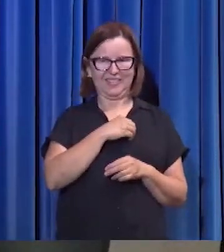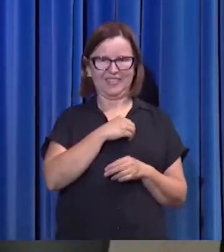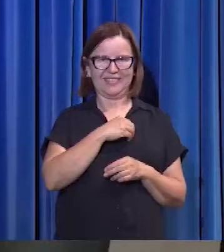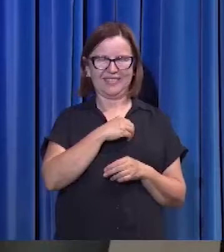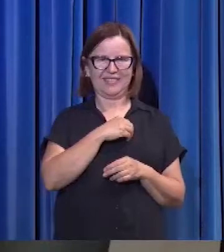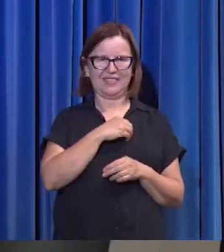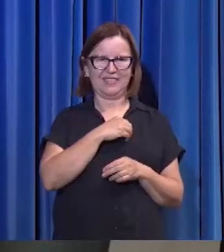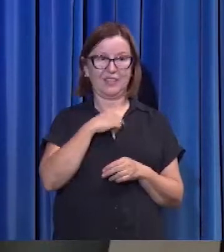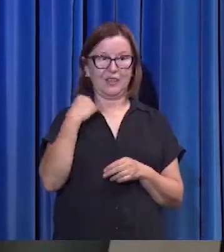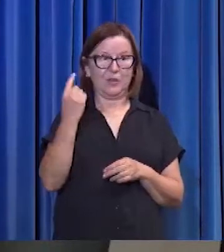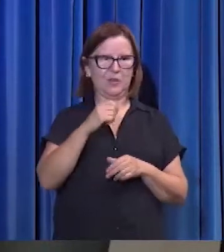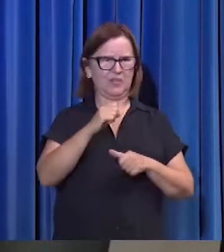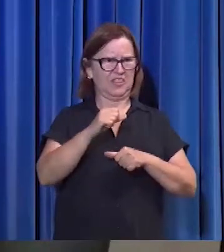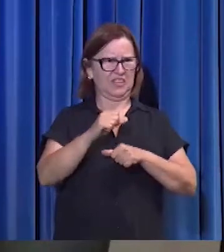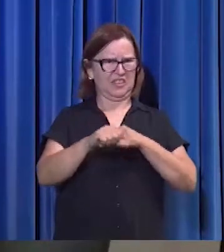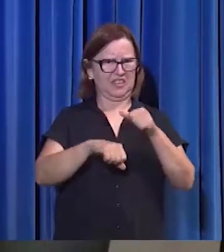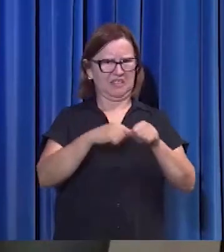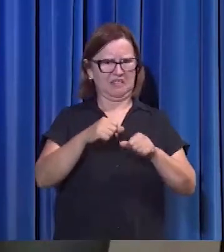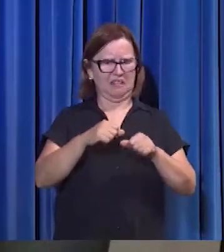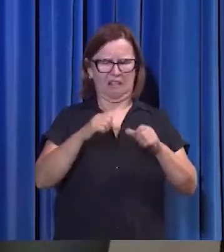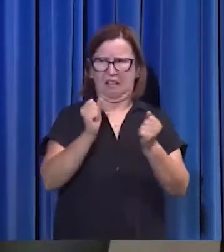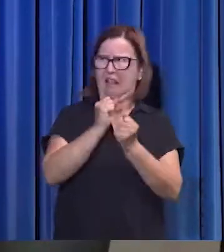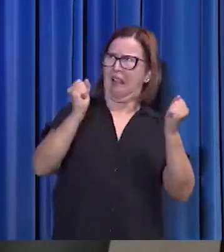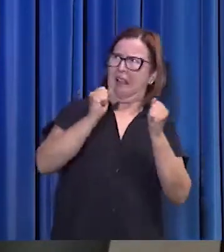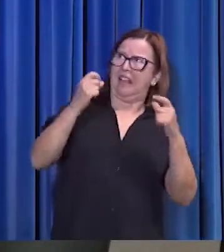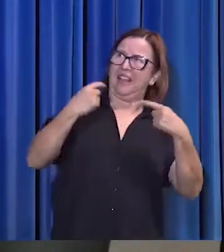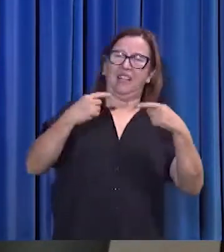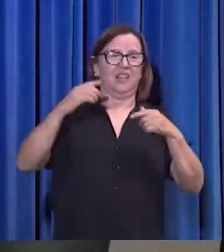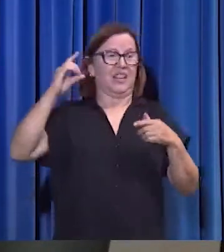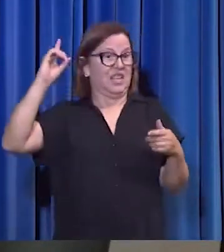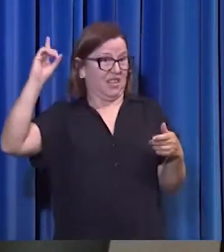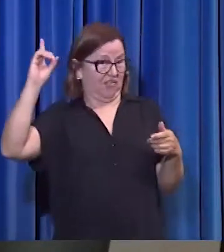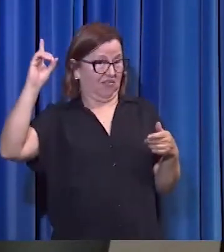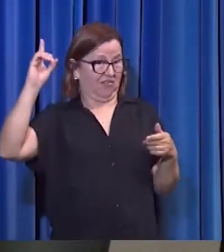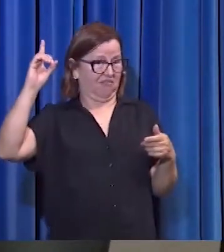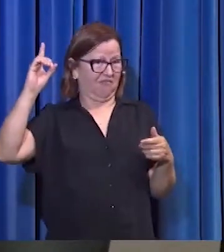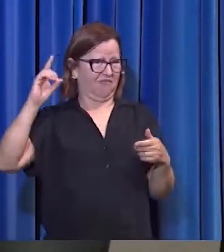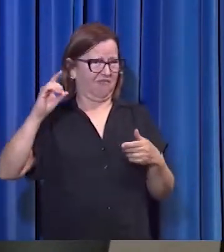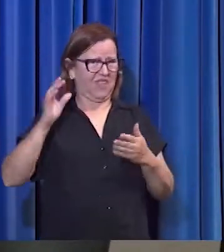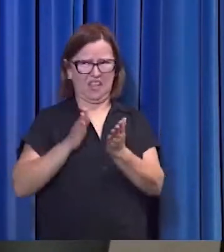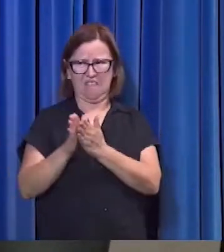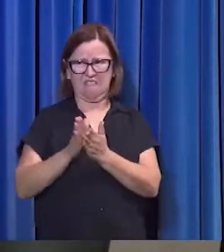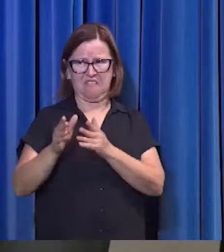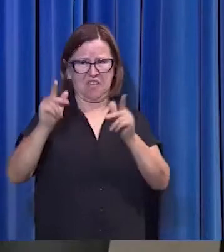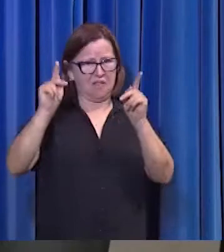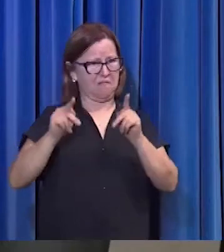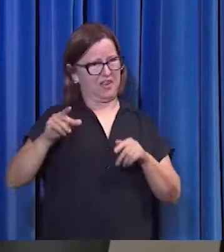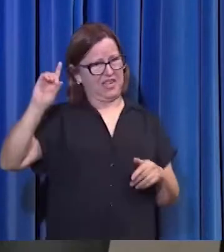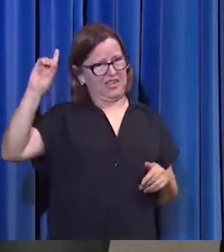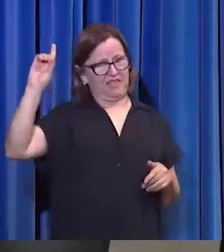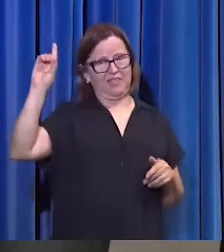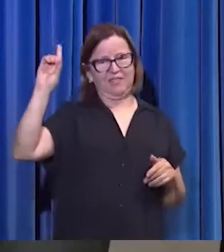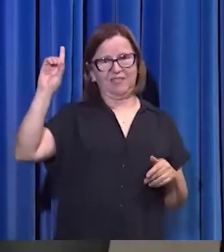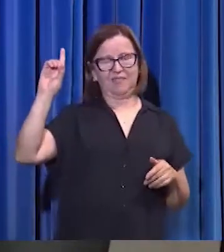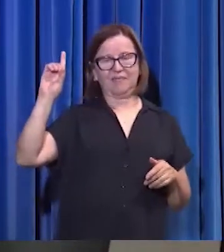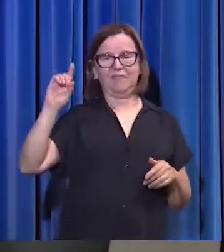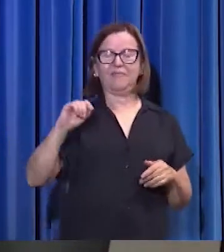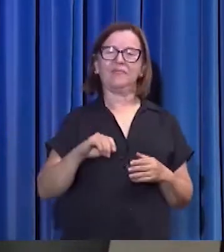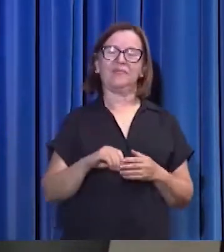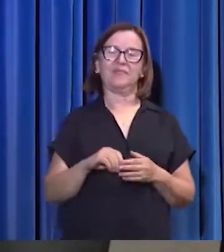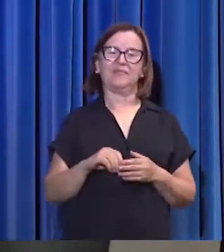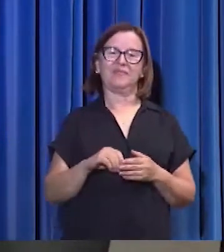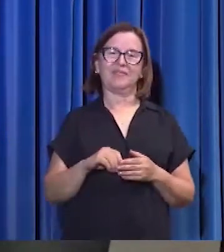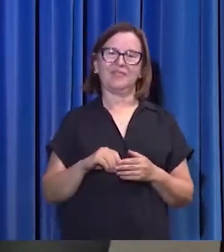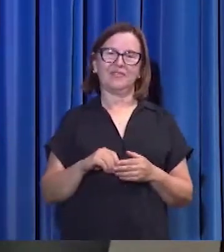seres rebeldes contra Deus. Nós somos fugitivos de Deus. E nós temos